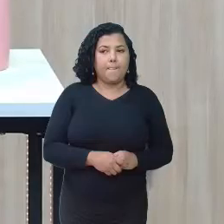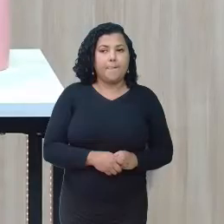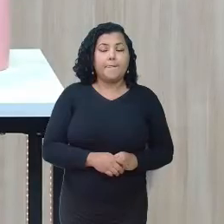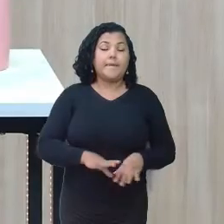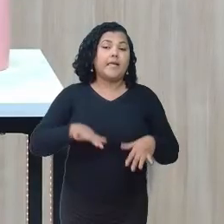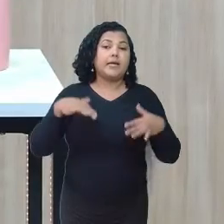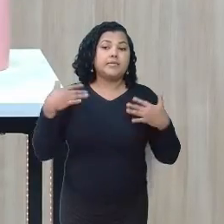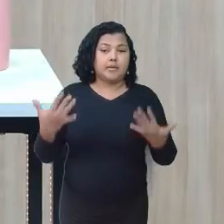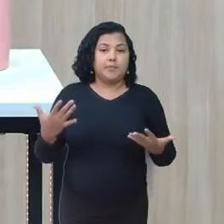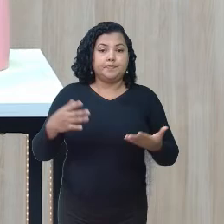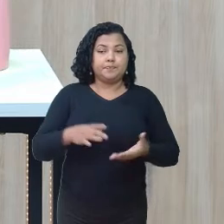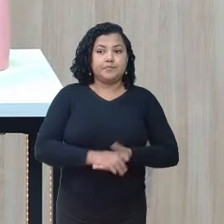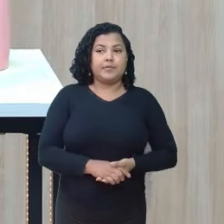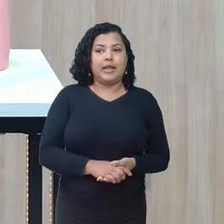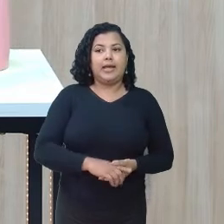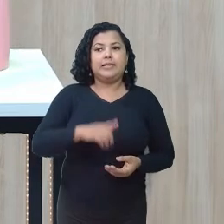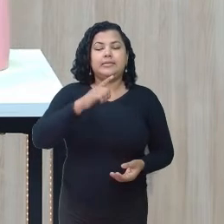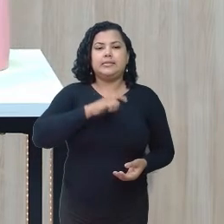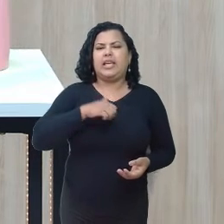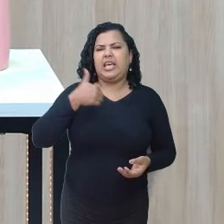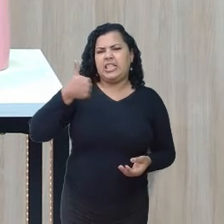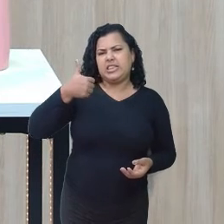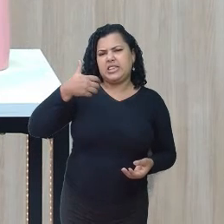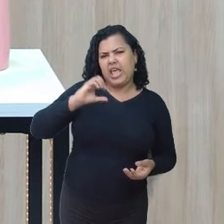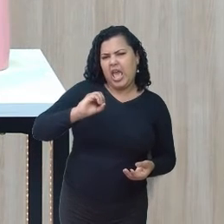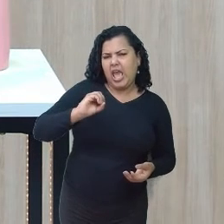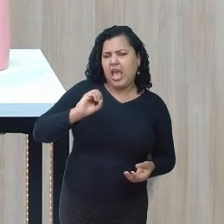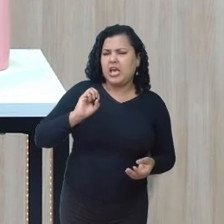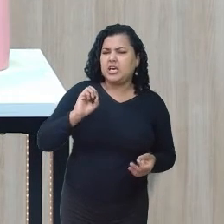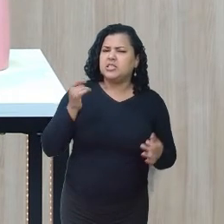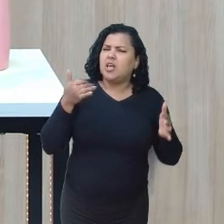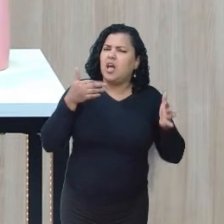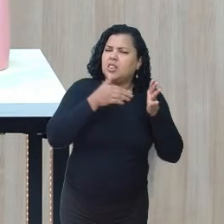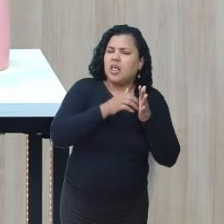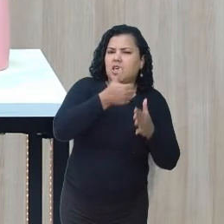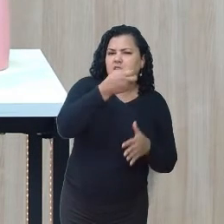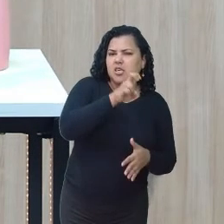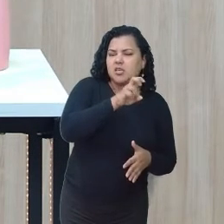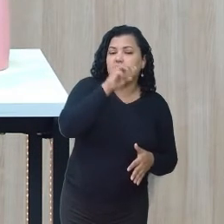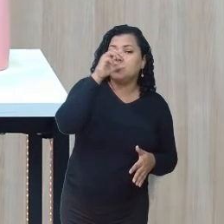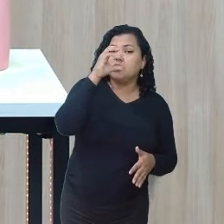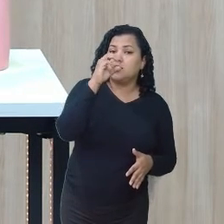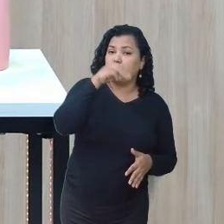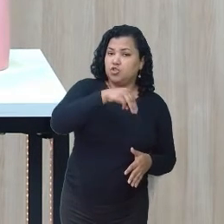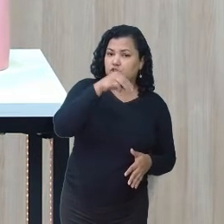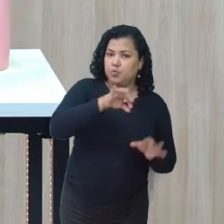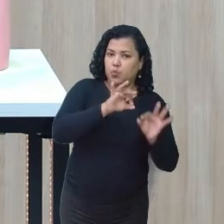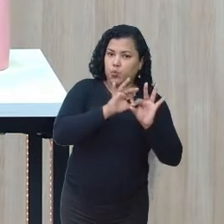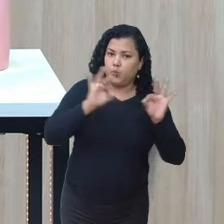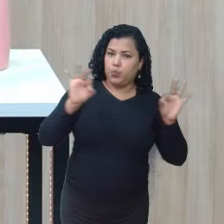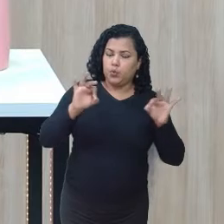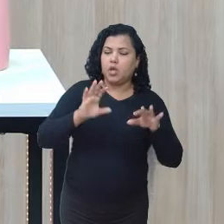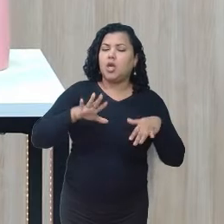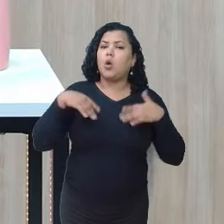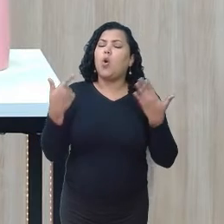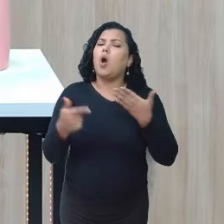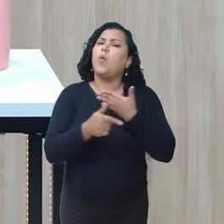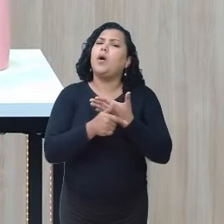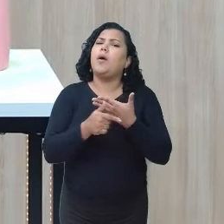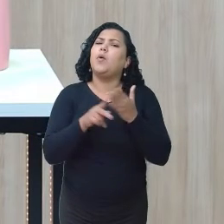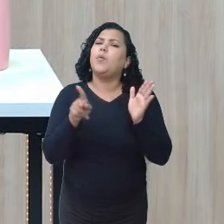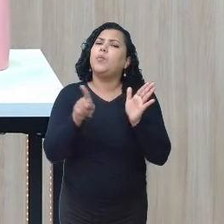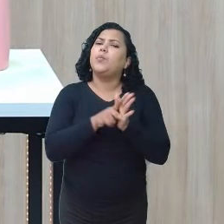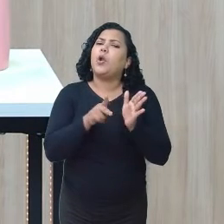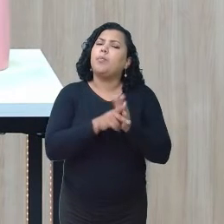E aí, ela tem 10 a 15 centímetros de comprimento. E quais são as funções da